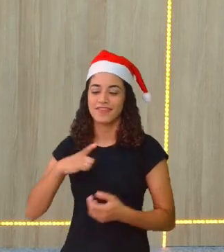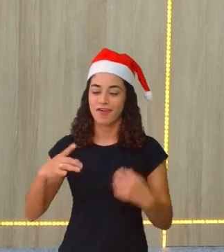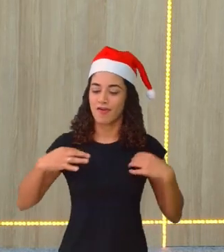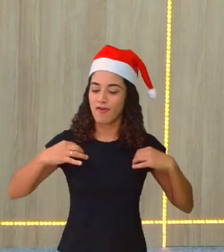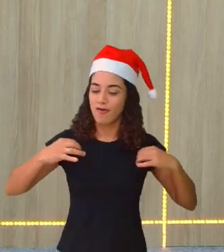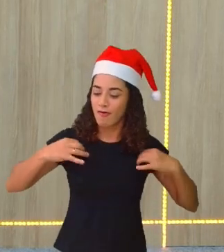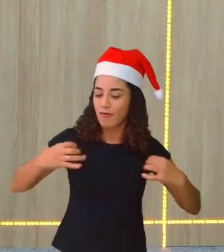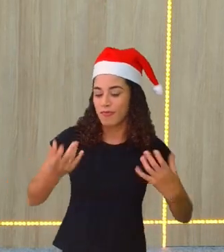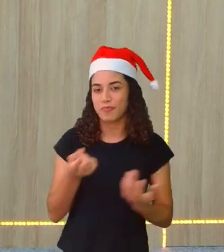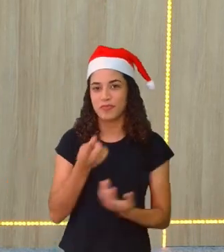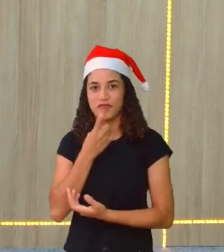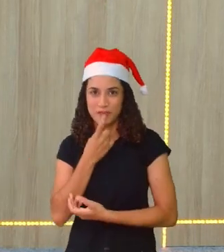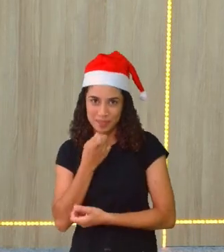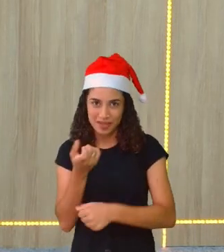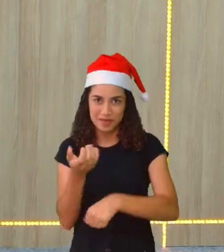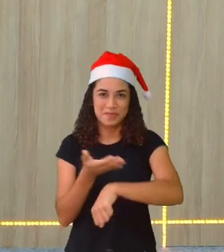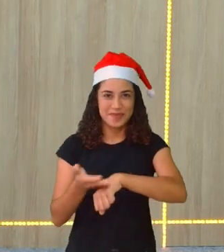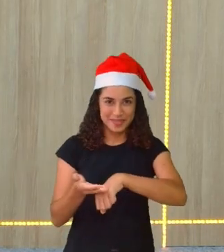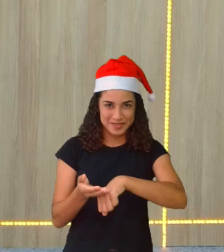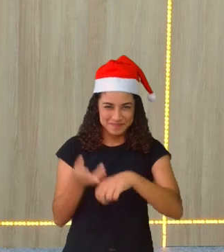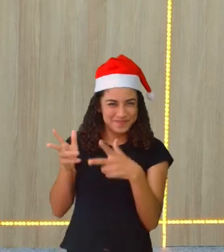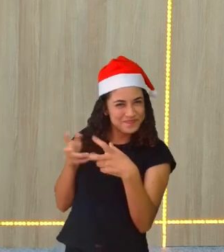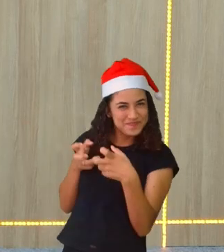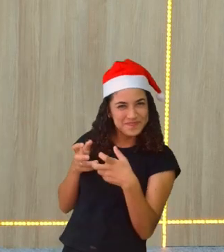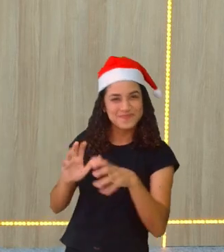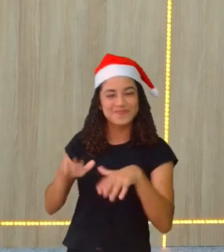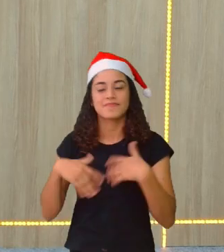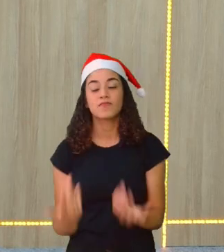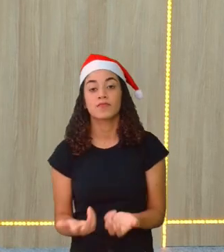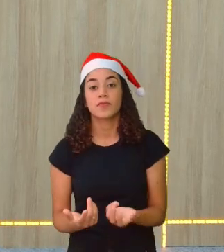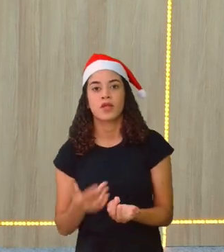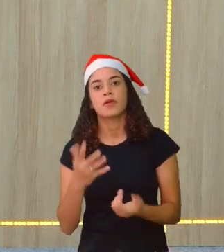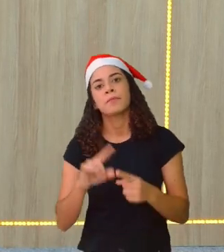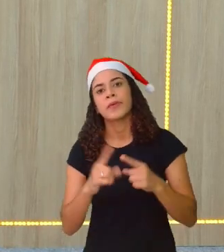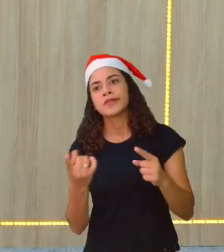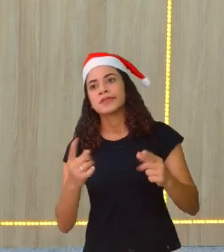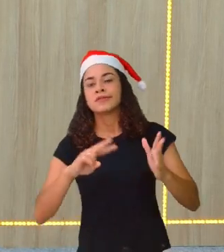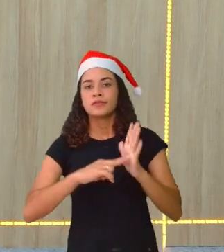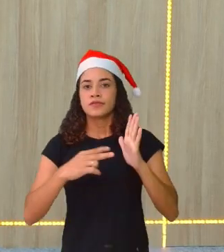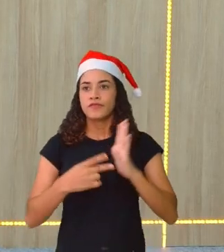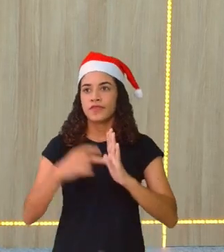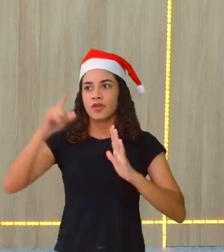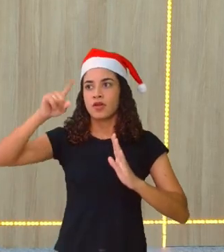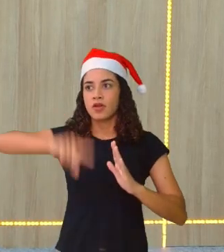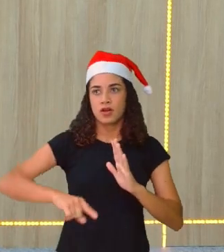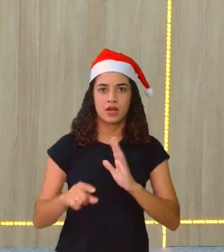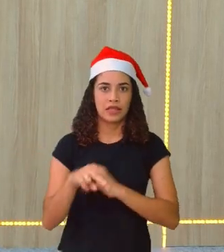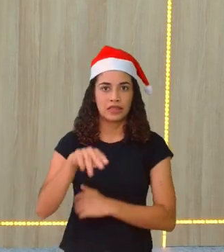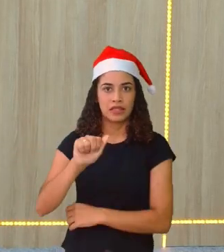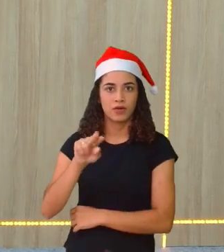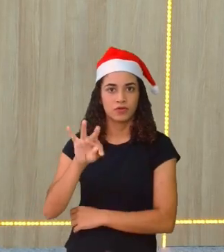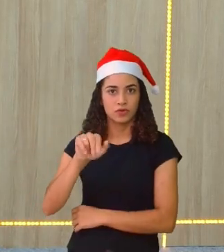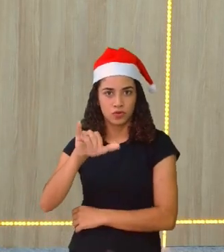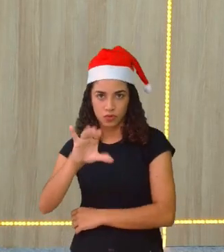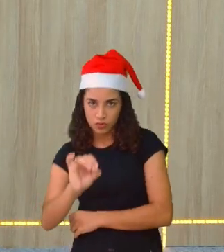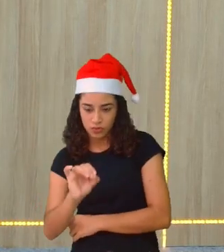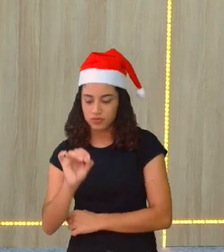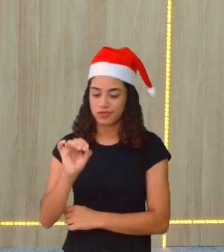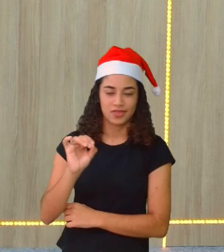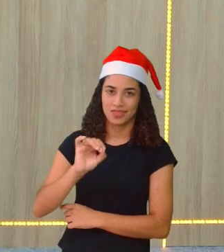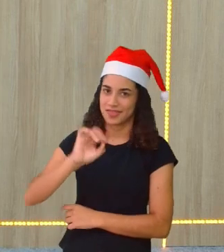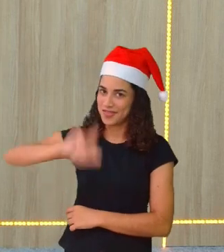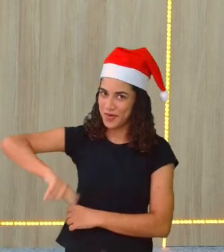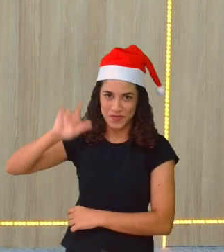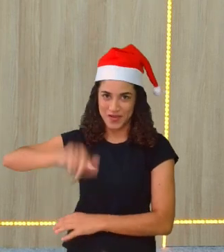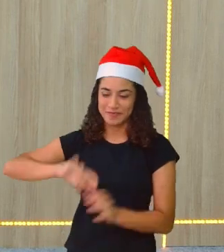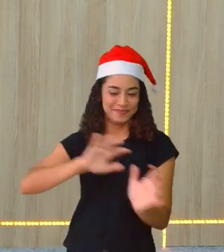vestes vermelha e branca, né? Mas isso não quer dizer que ele seja do Náutico, alvirrubro, não. Vermelho e